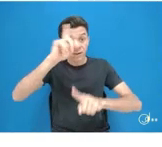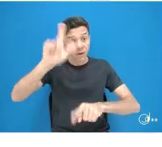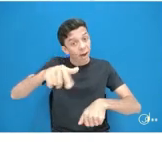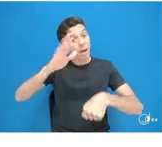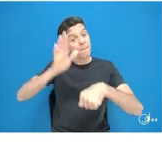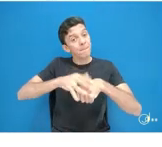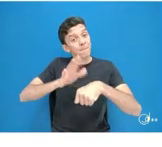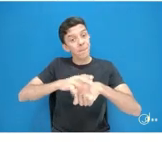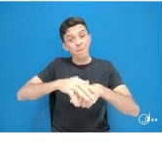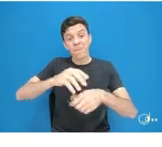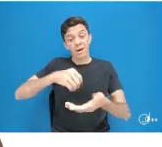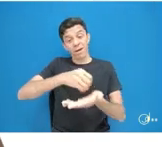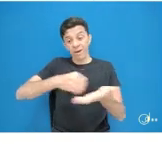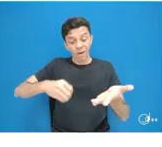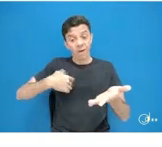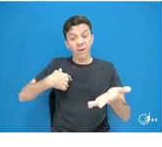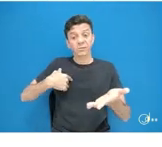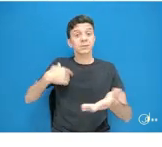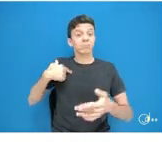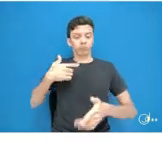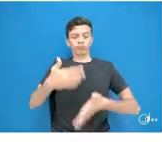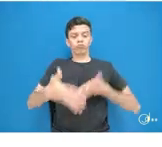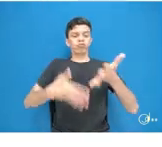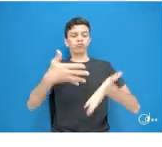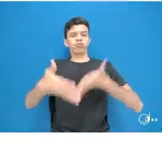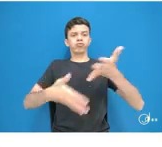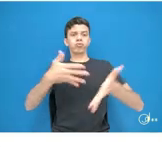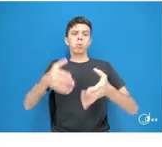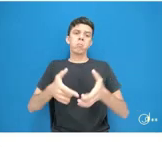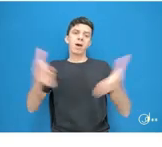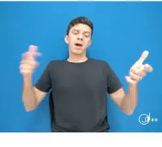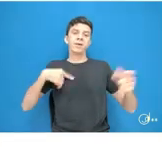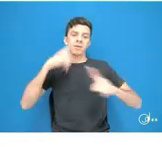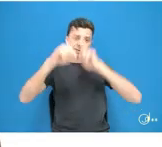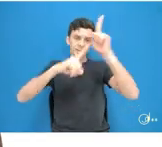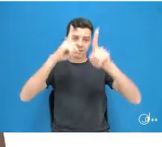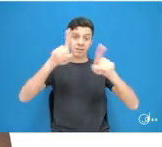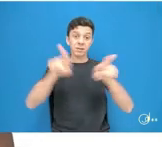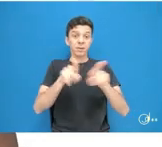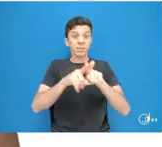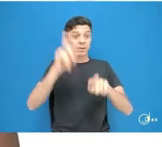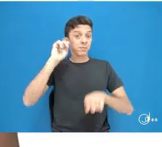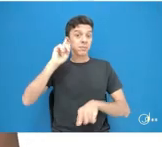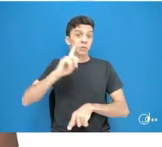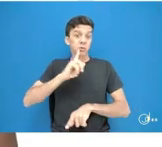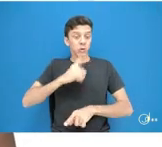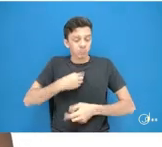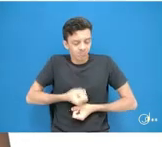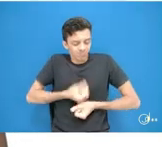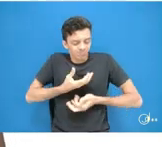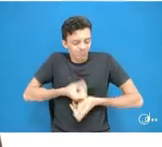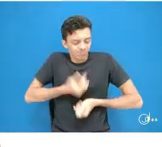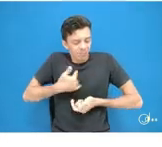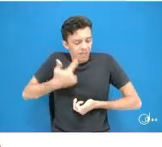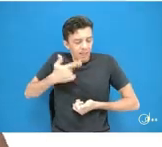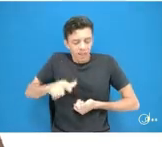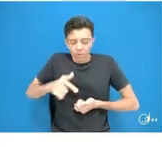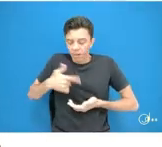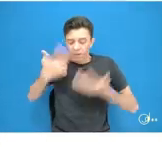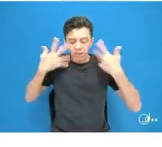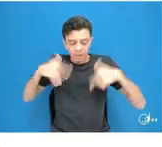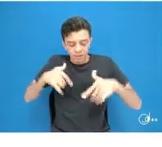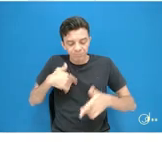mas refere-se às obras, na maioria, geradas em língua de sinais, inspiradas e produzidas por sujeitos surdos